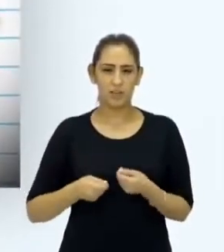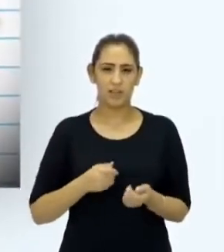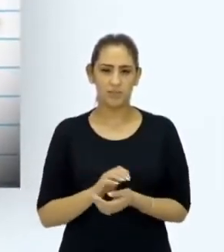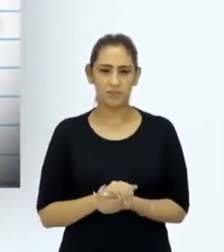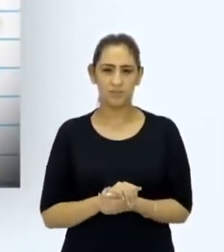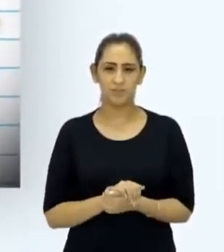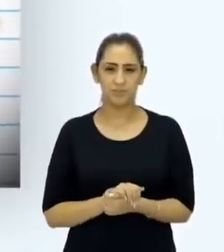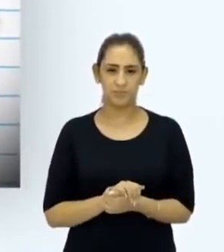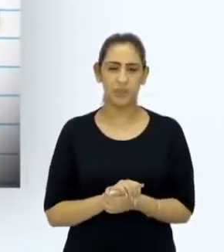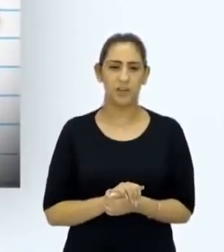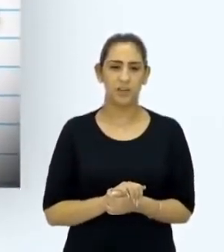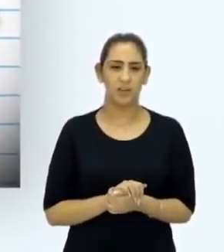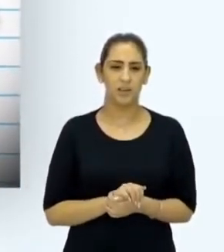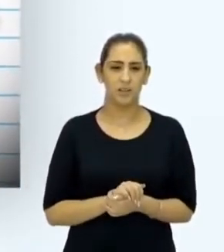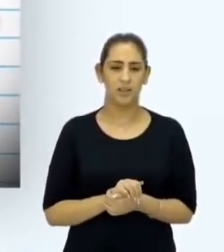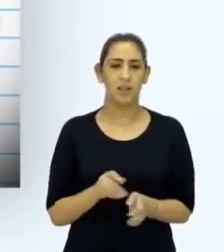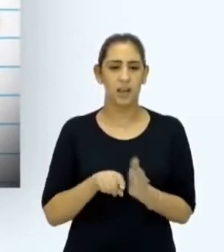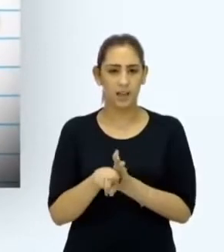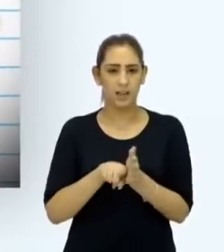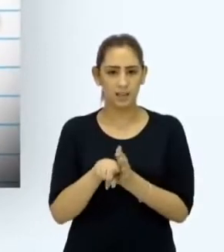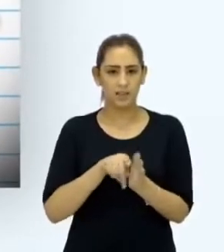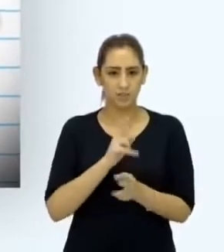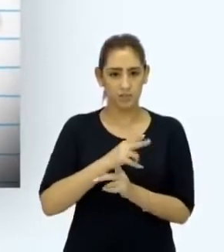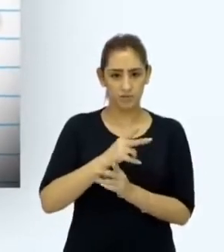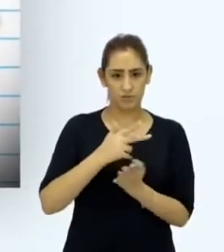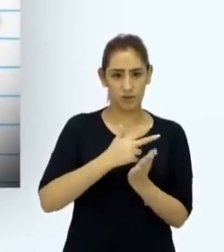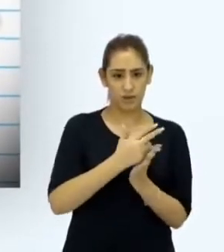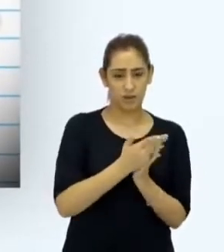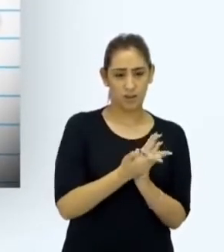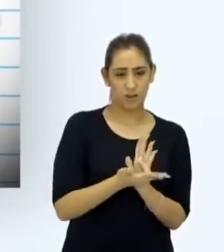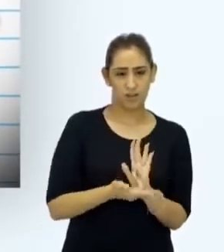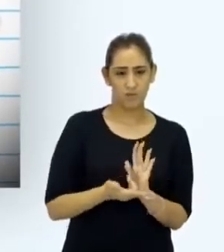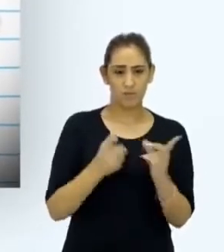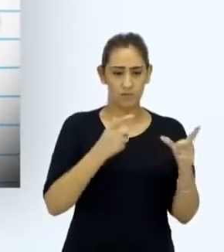permitem ainda a análise de diversos recortes territoriais.